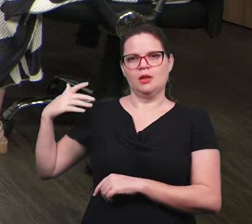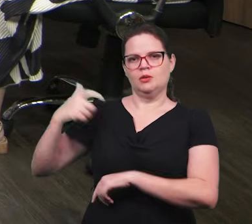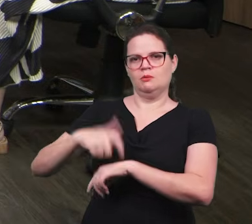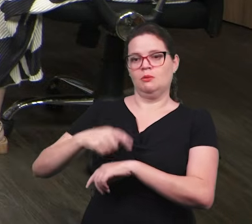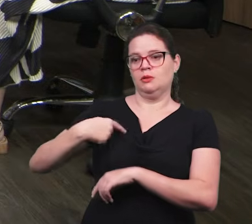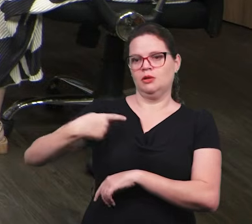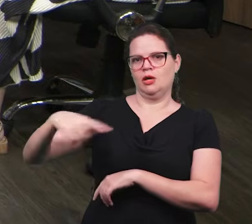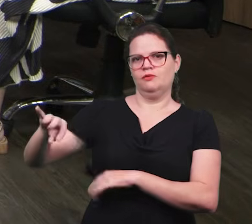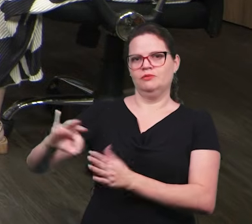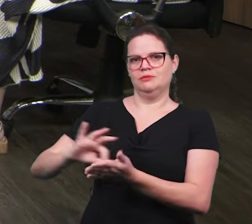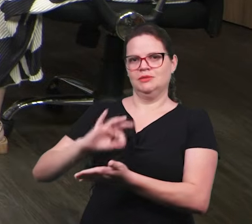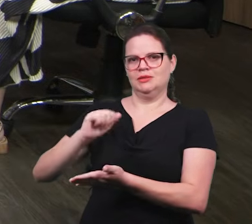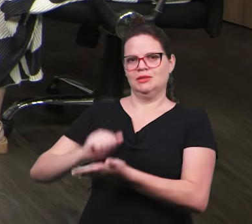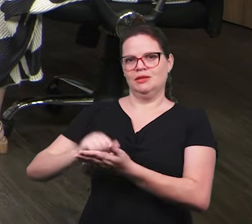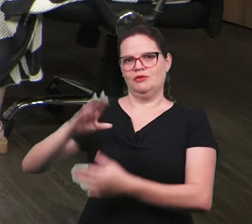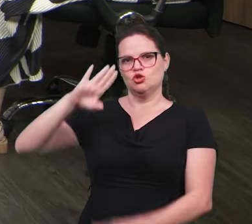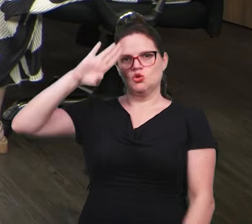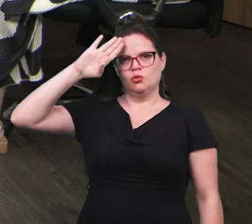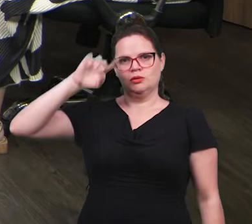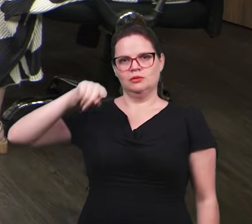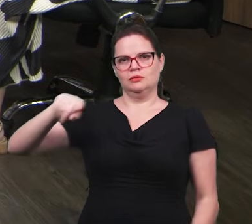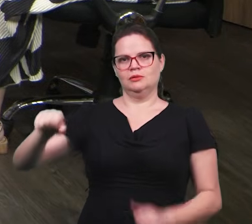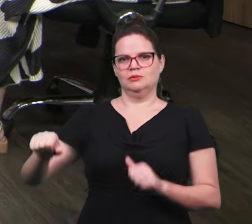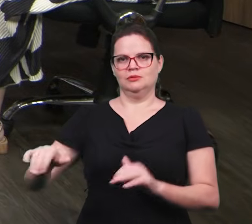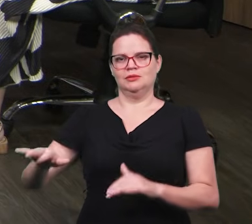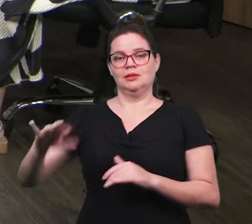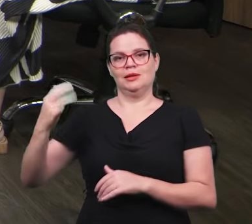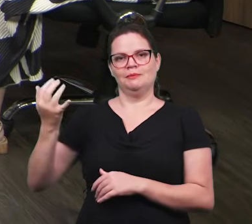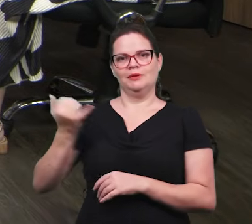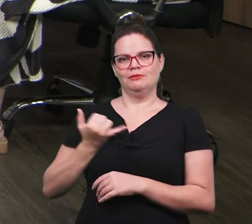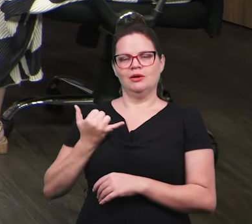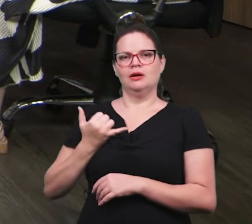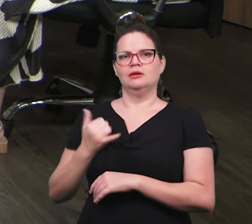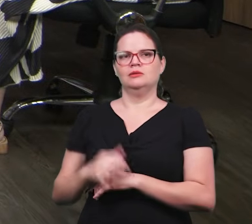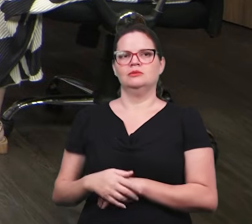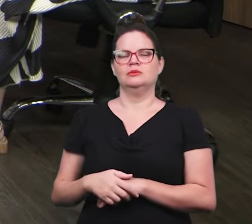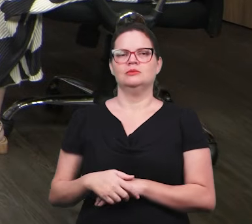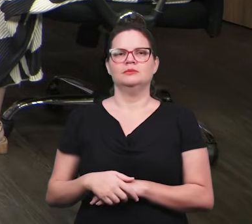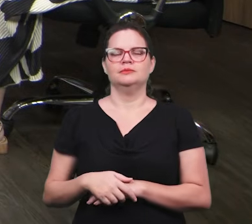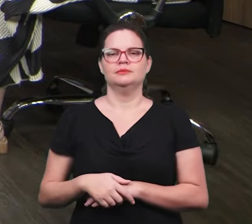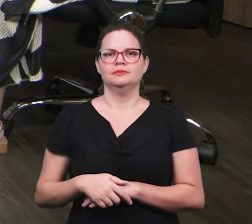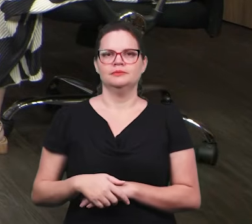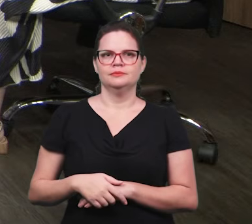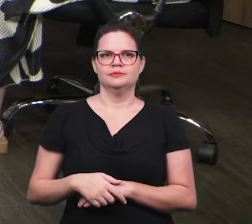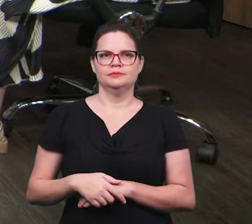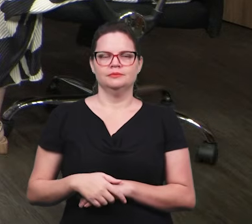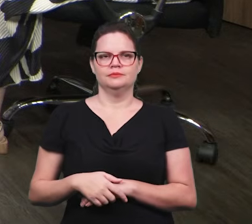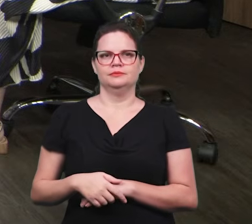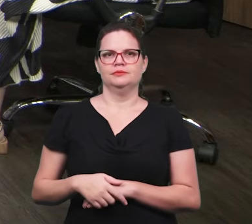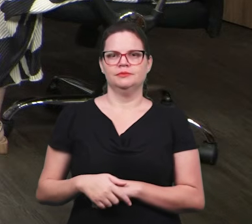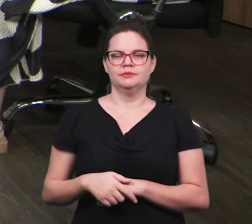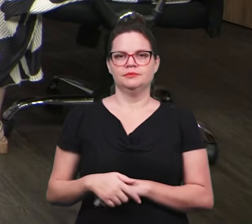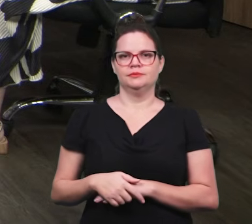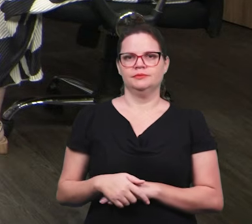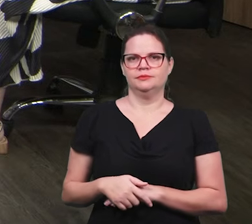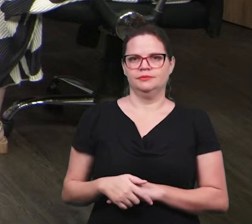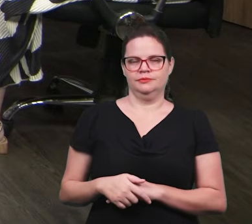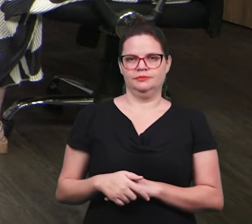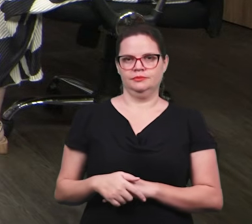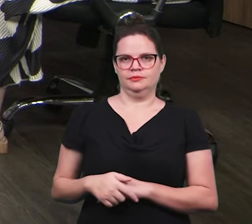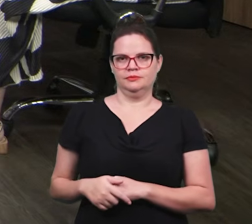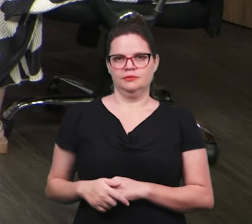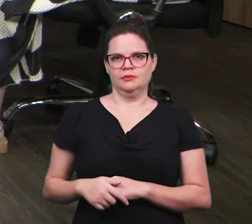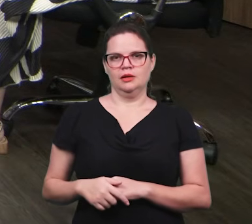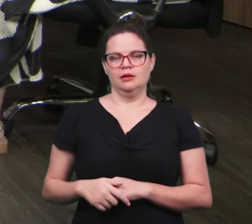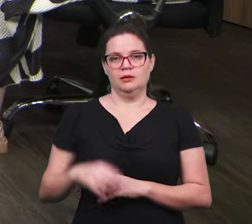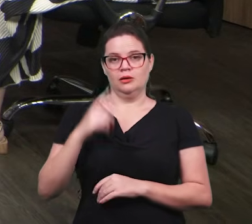alistamento militar, que me foi falado, mas já num momento muito tardio, dessa possibilidade, e eu queria saber se